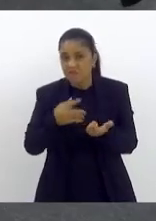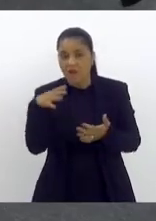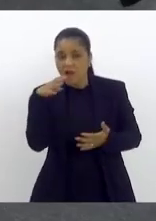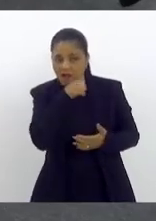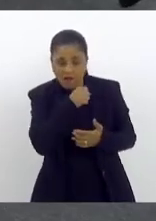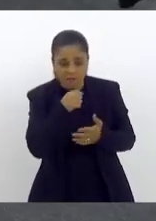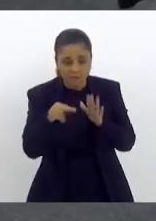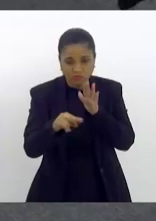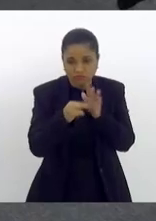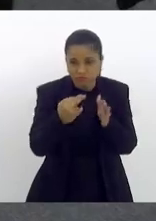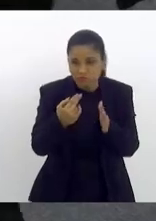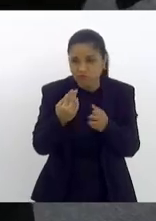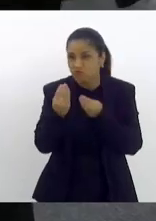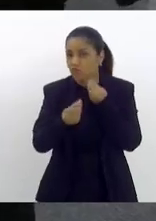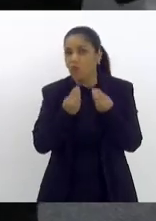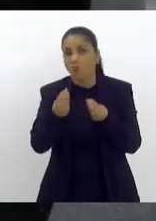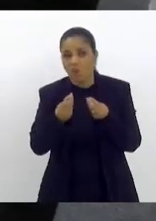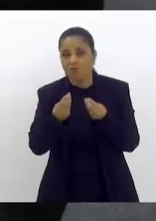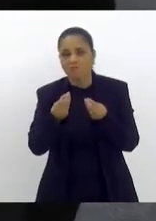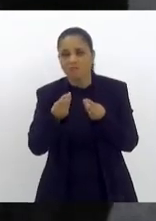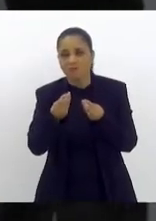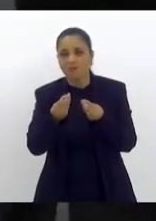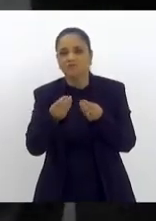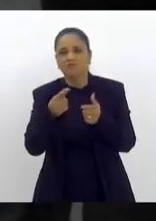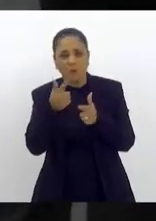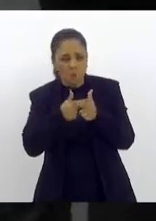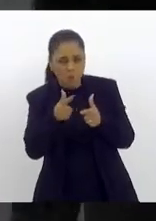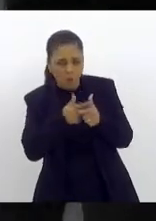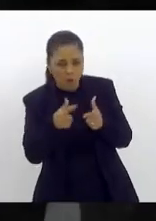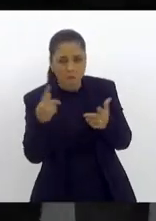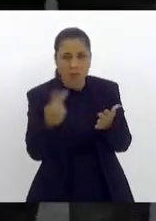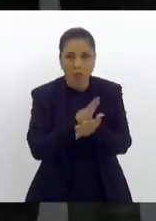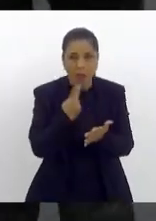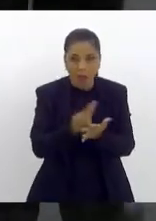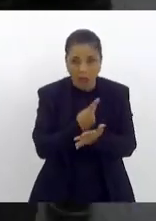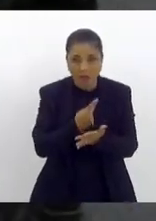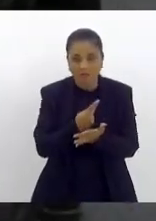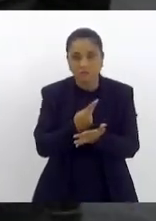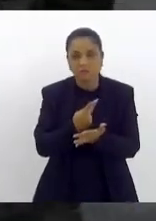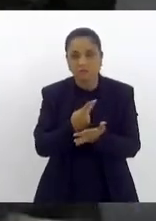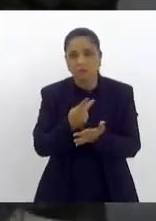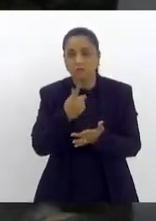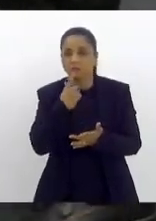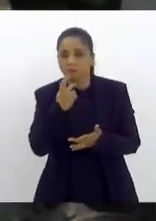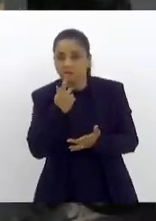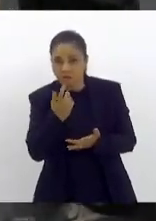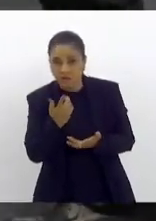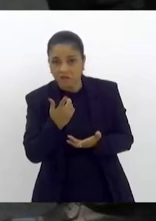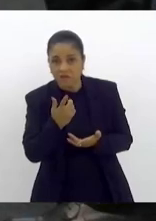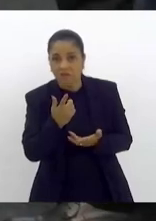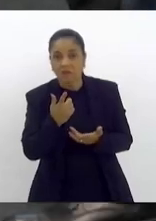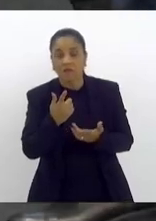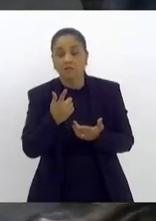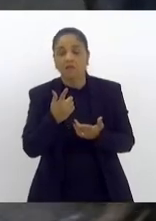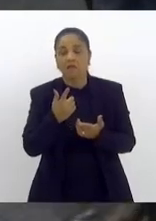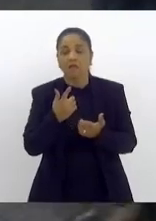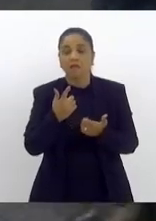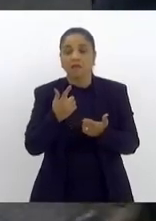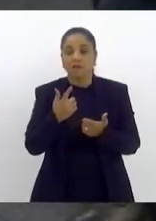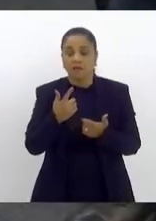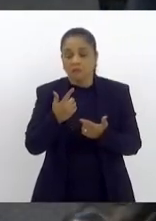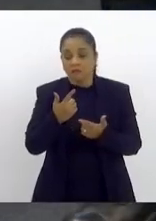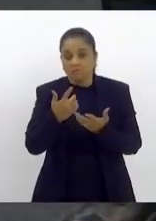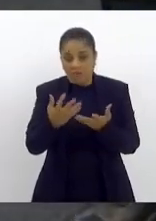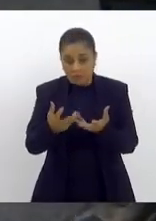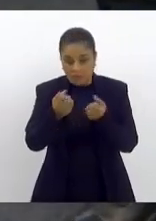aquela cirurgia, e eles tiveram um problema, erraram lá, e minha mãe teve um problema porque recebeu um sangue errado. Então, você